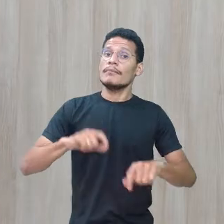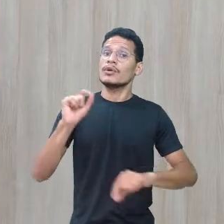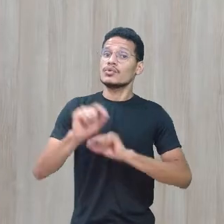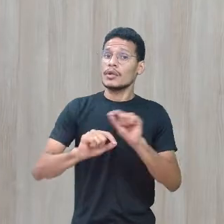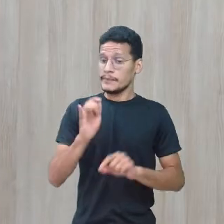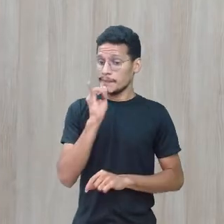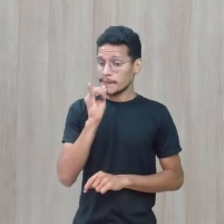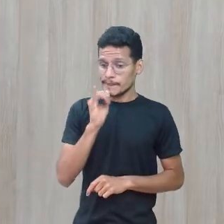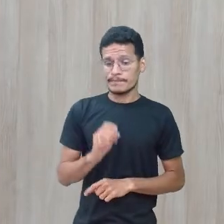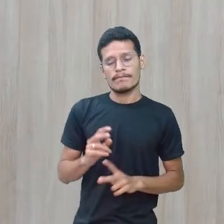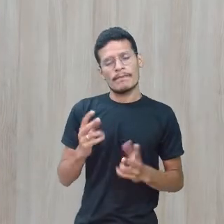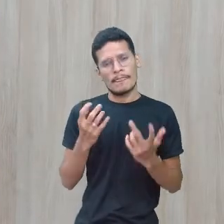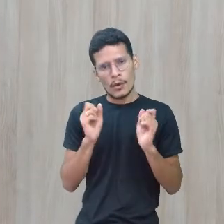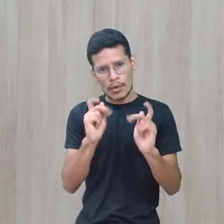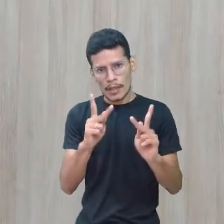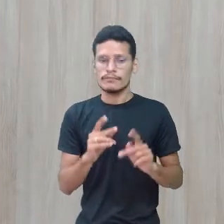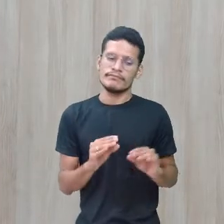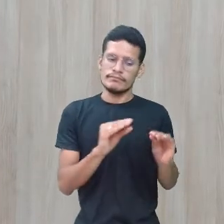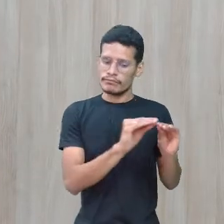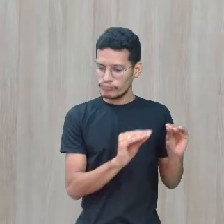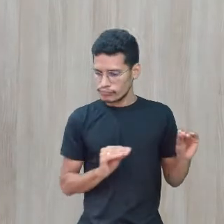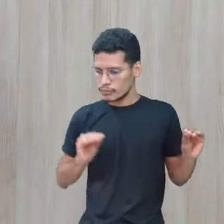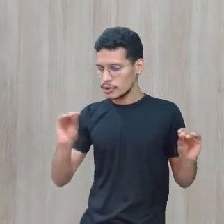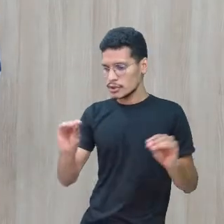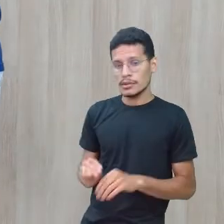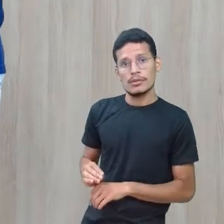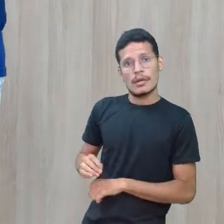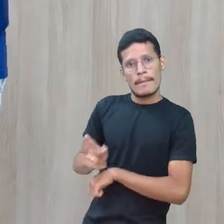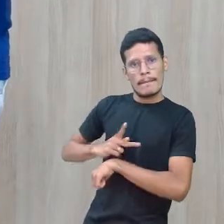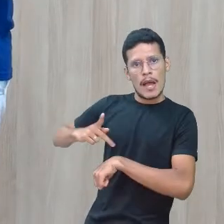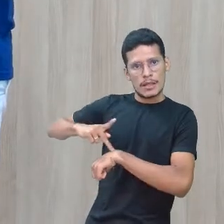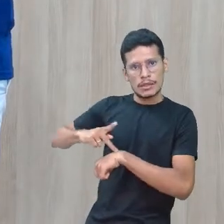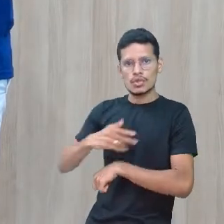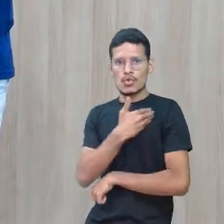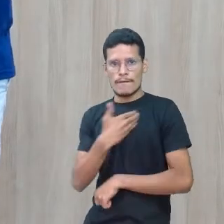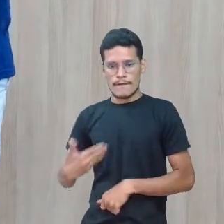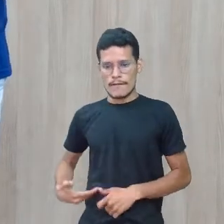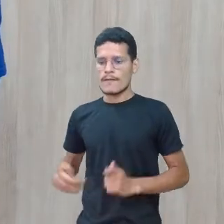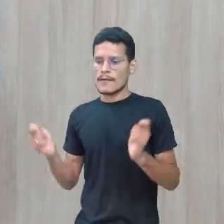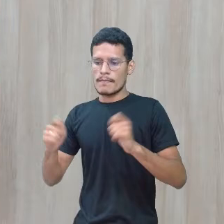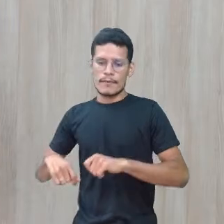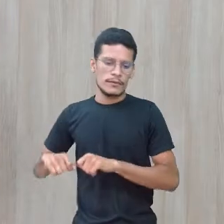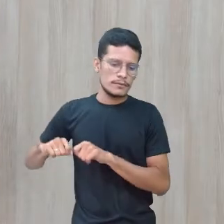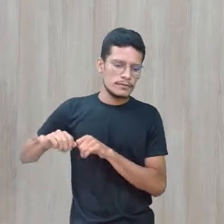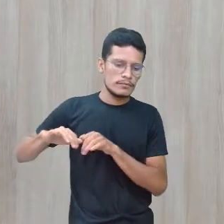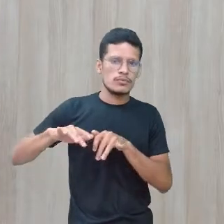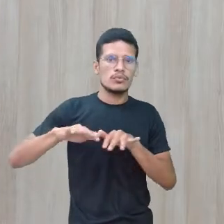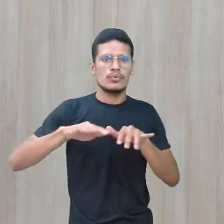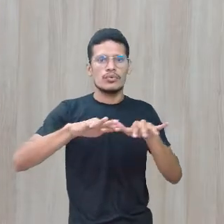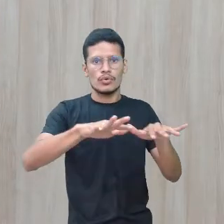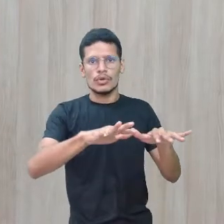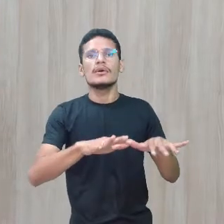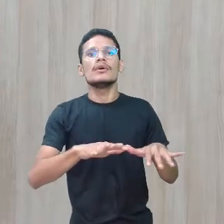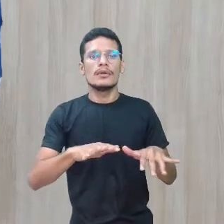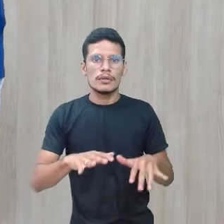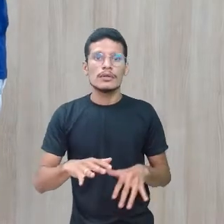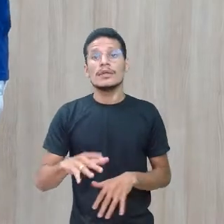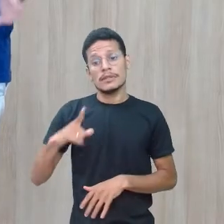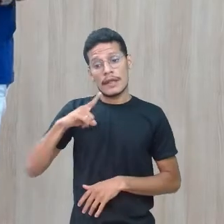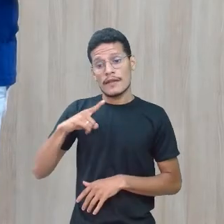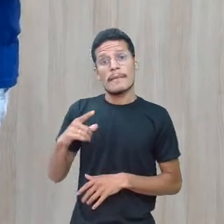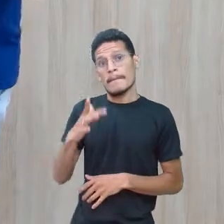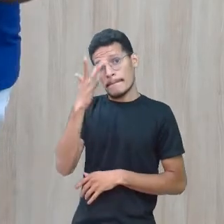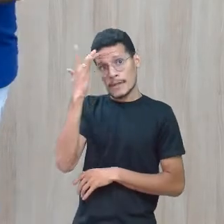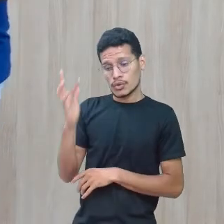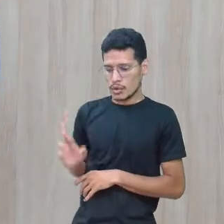tudo aquilo ali, passa para o Estado, e o Estado vai colocar, né, vai redistribuir aquilo ali, colocando integrantes de vários